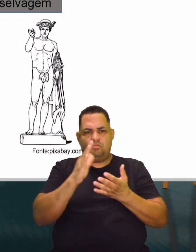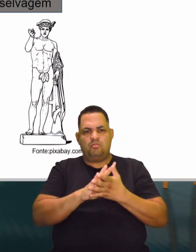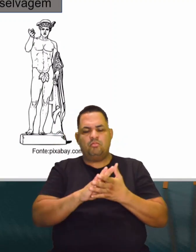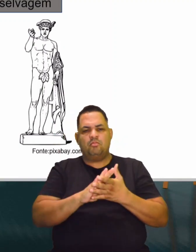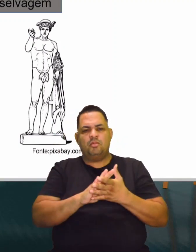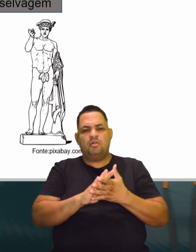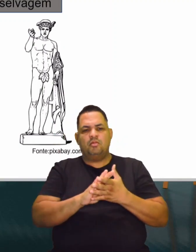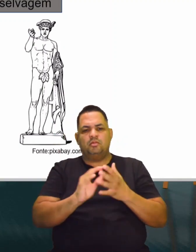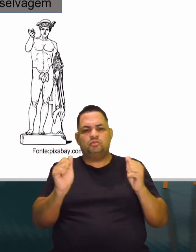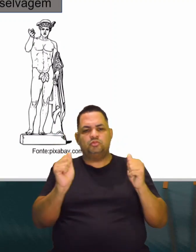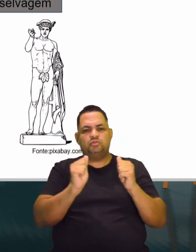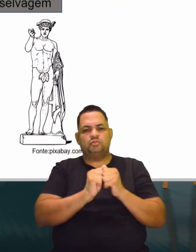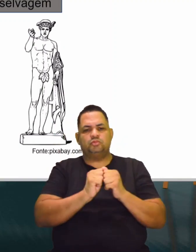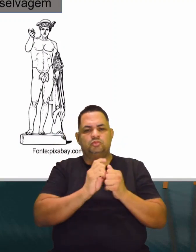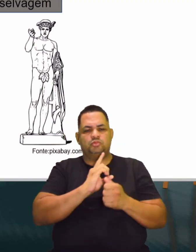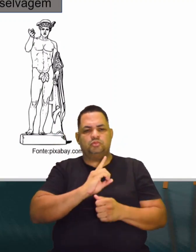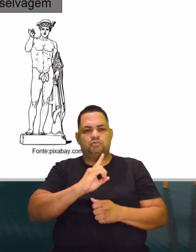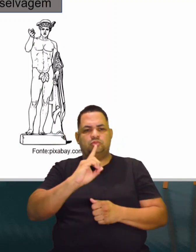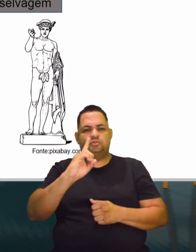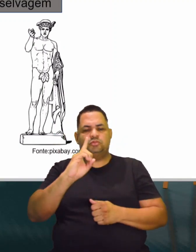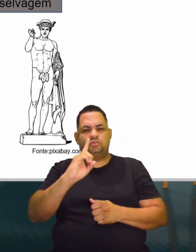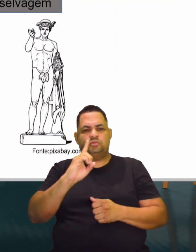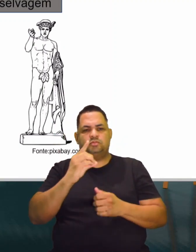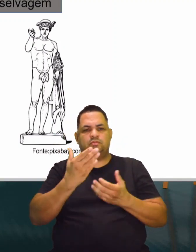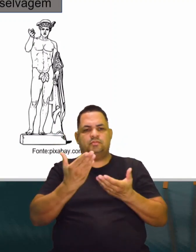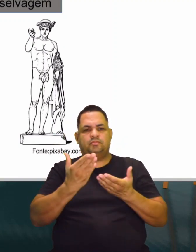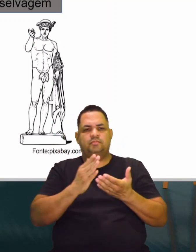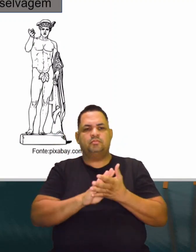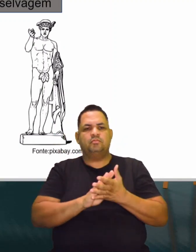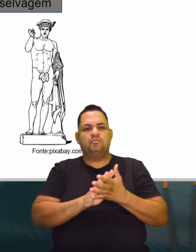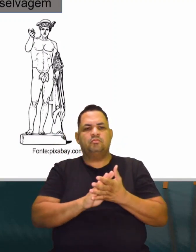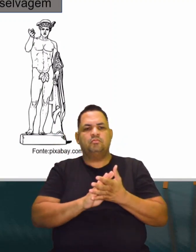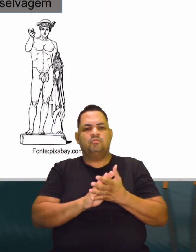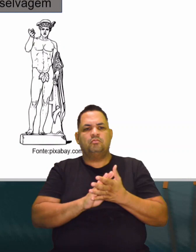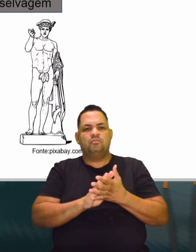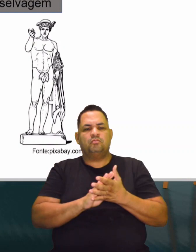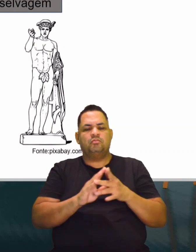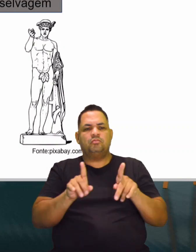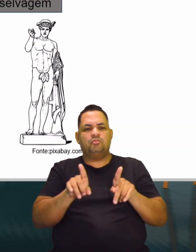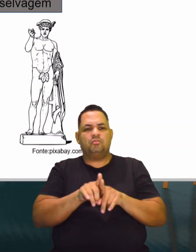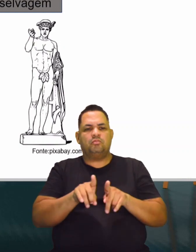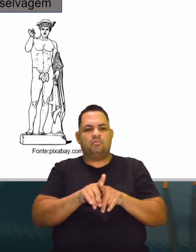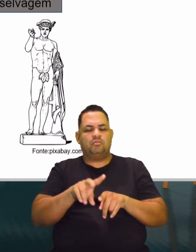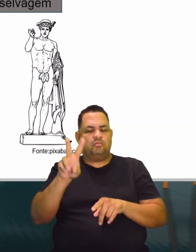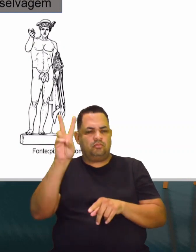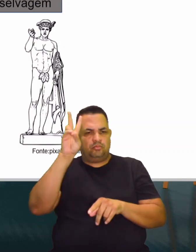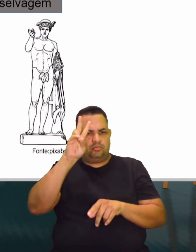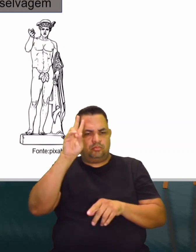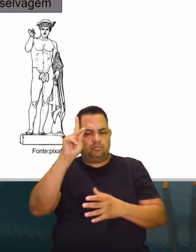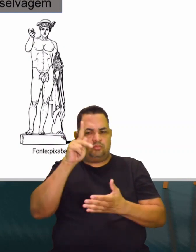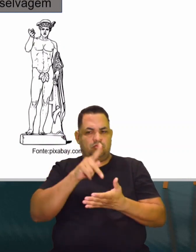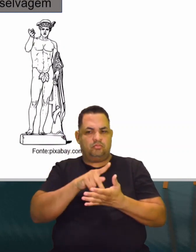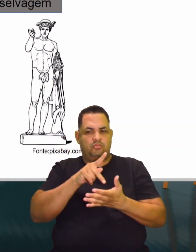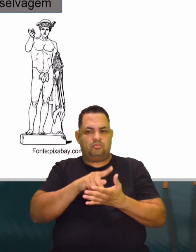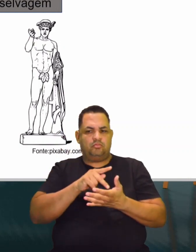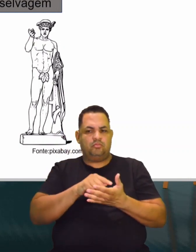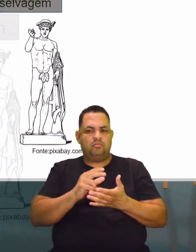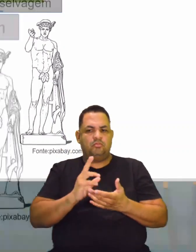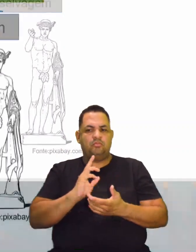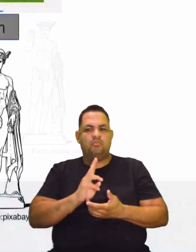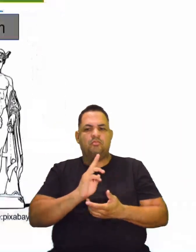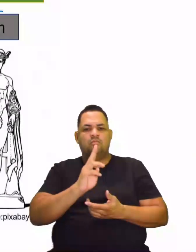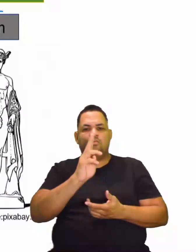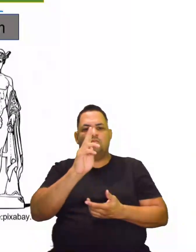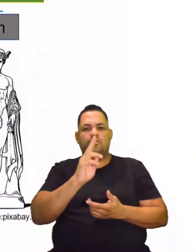né, como mitologia, ou ficção, como também histórias reais. Então, vamos dar sequência,